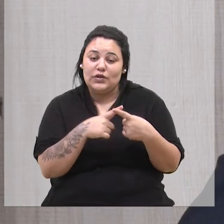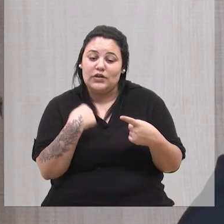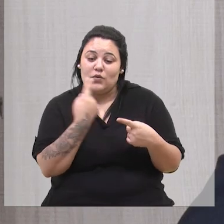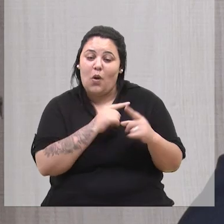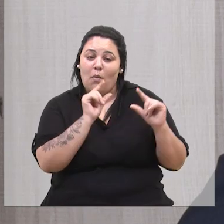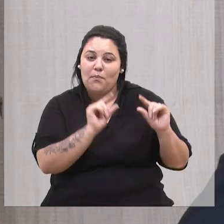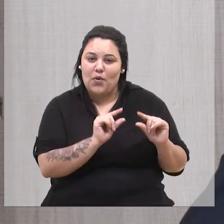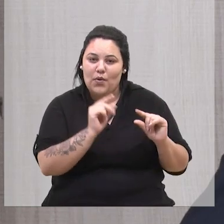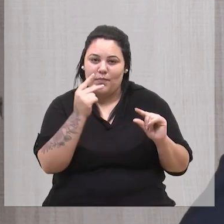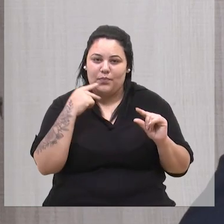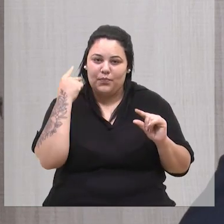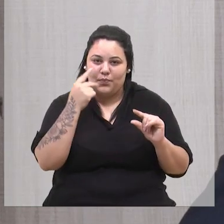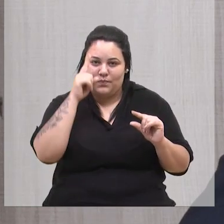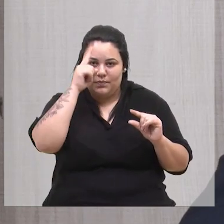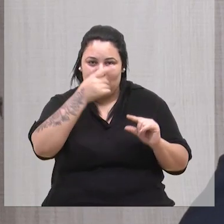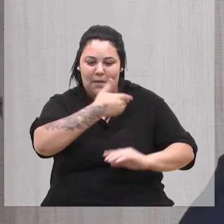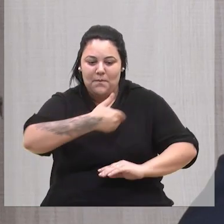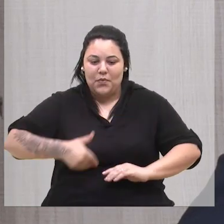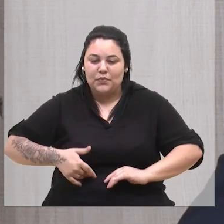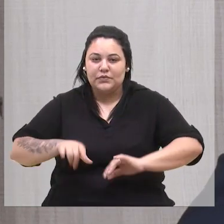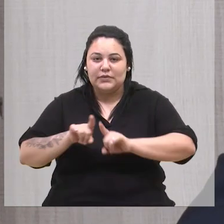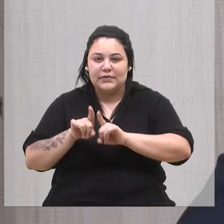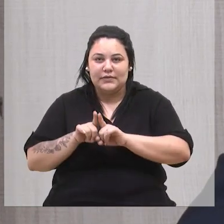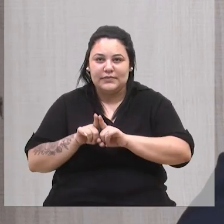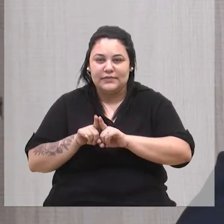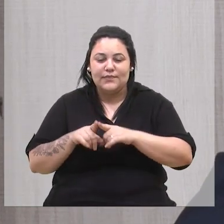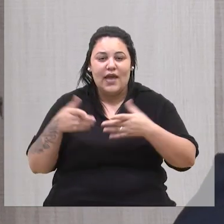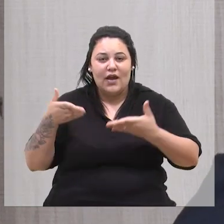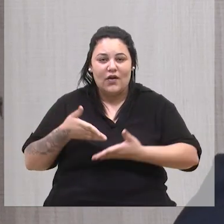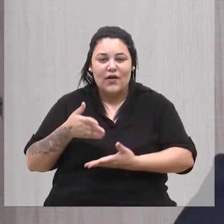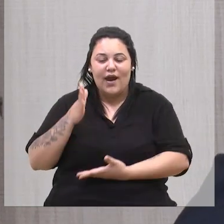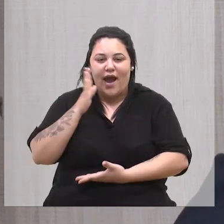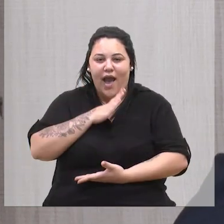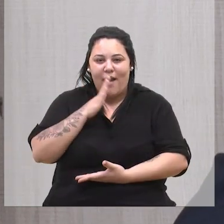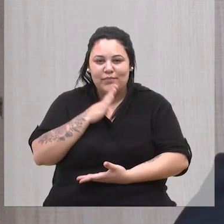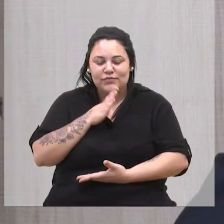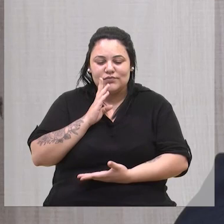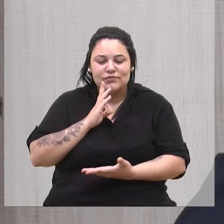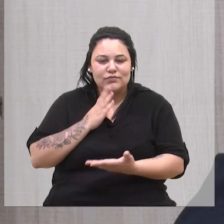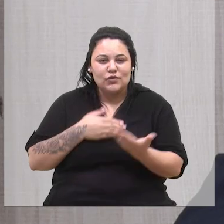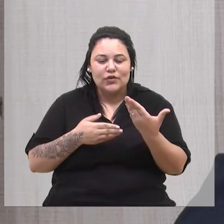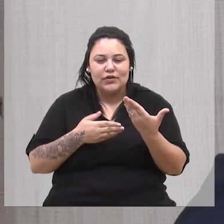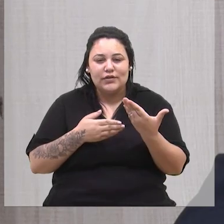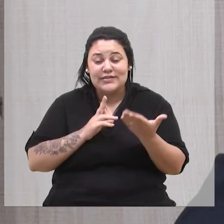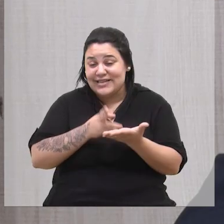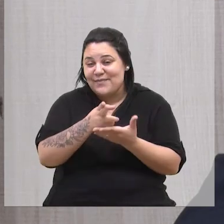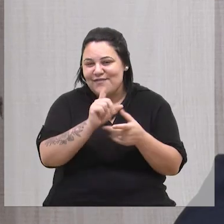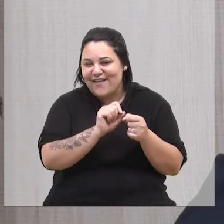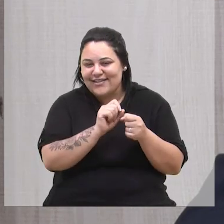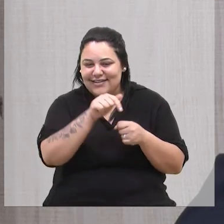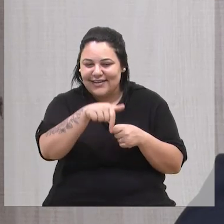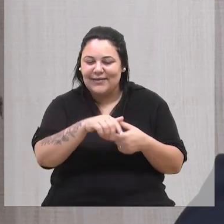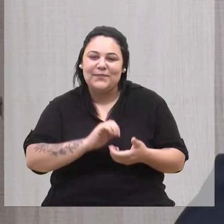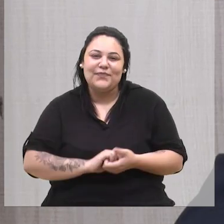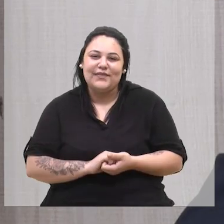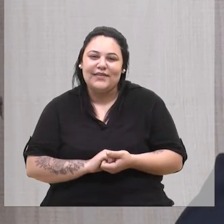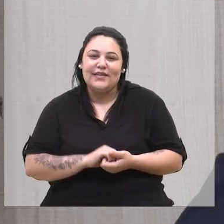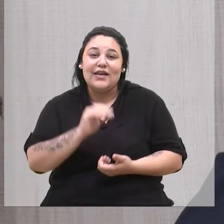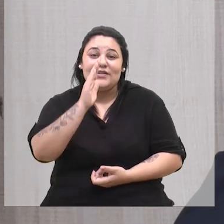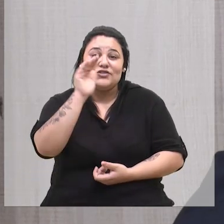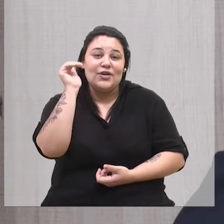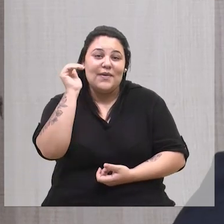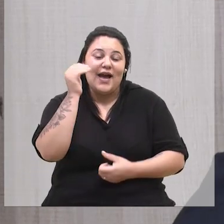Somos Poucas Mulheres Eleitas a Mandatos Públicos e de imediato, como sempre fazemos aqui no Café com